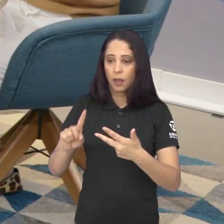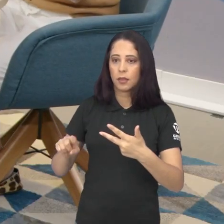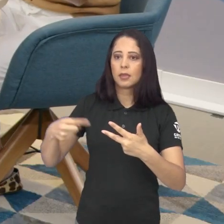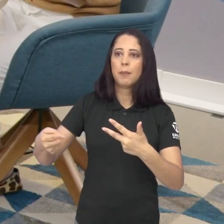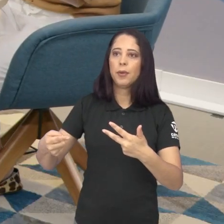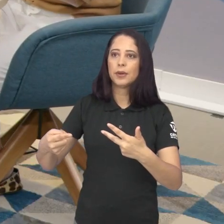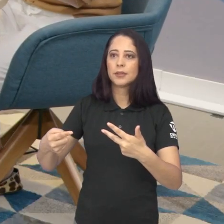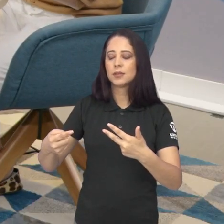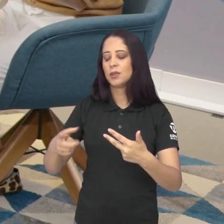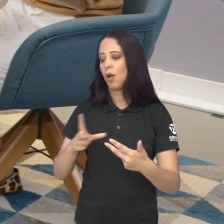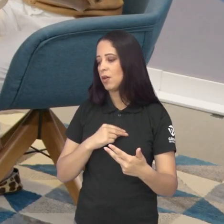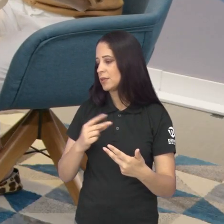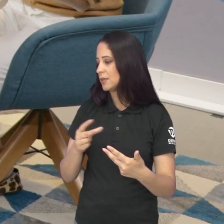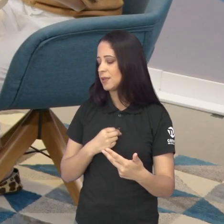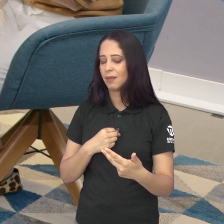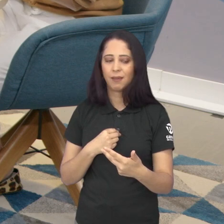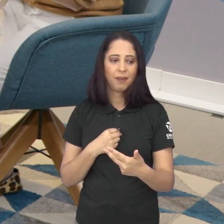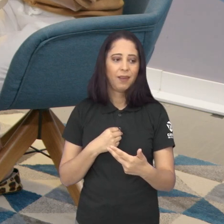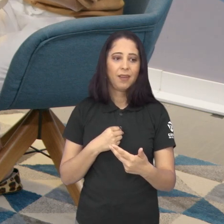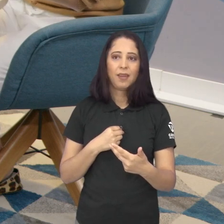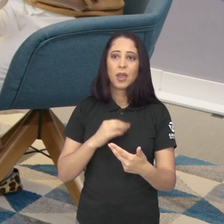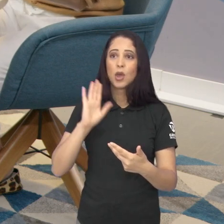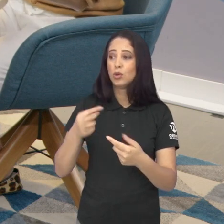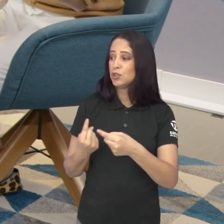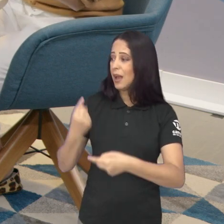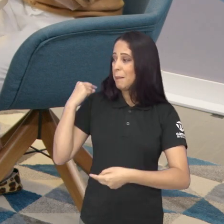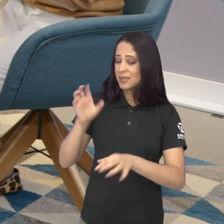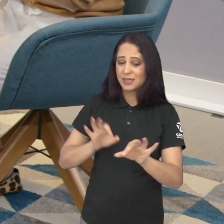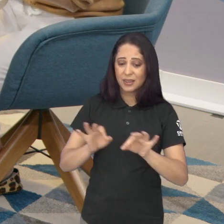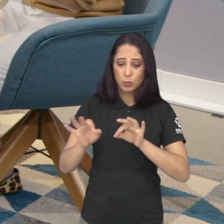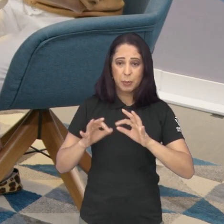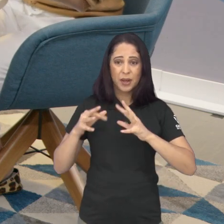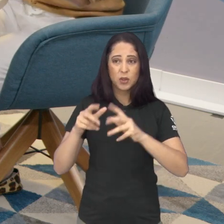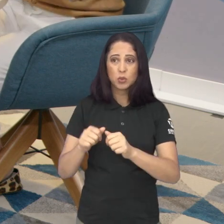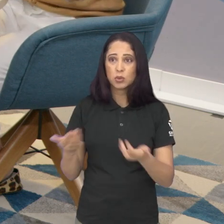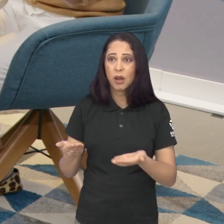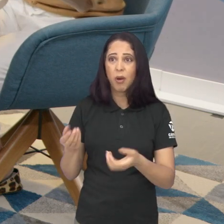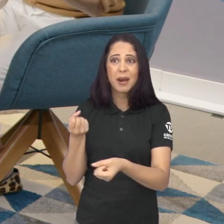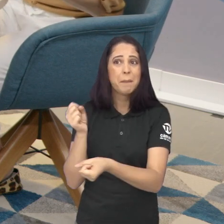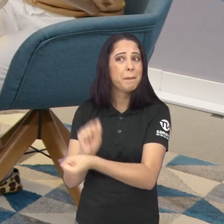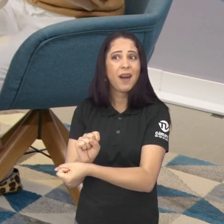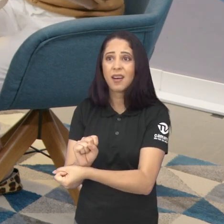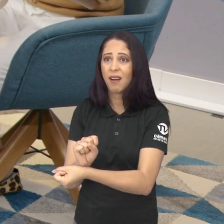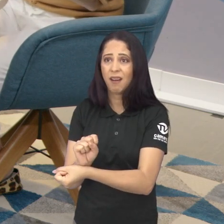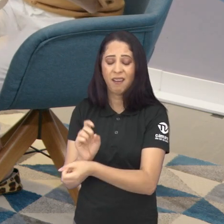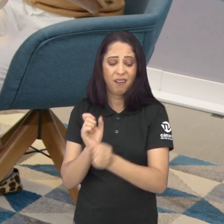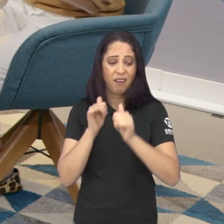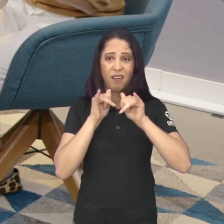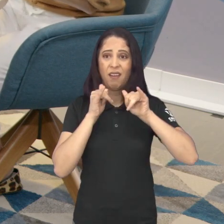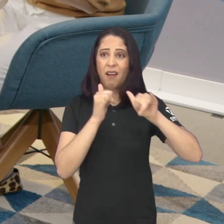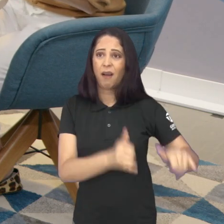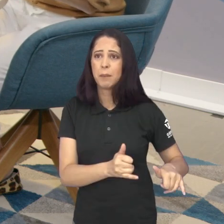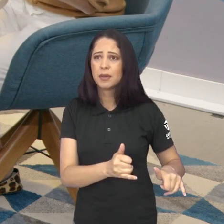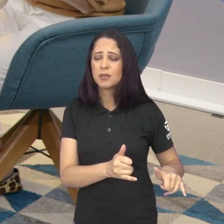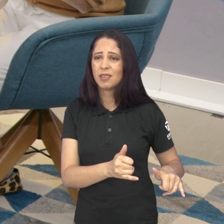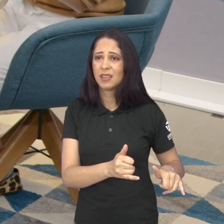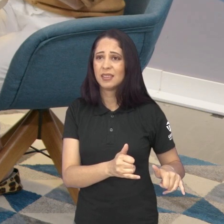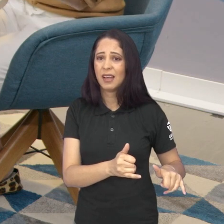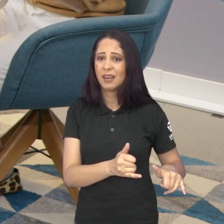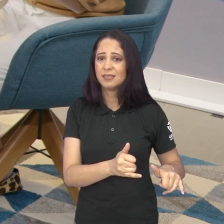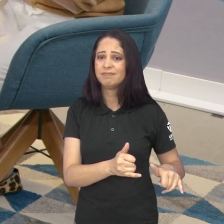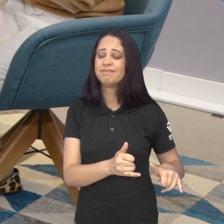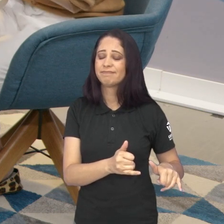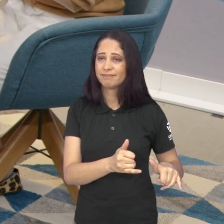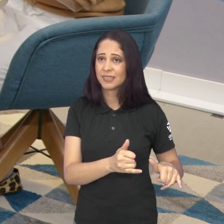aí, de repente, você, poxa vida, tudo que eu planejei, e aí, agora tô tendo que abrir mão, né? Tipo, vai